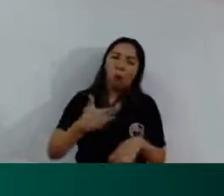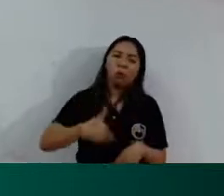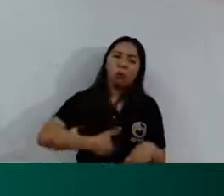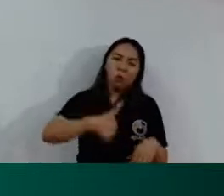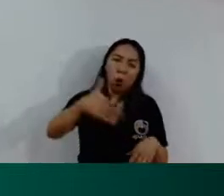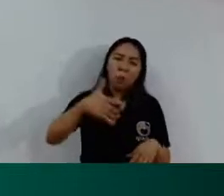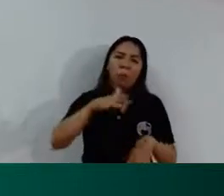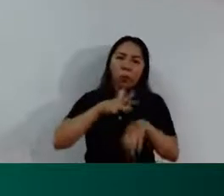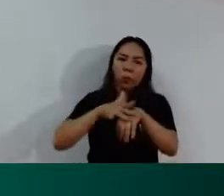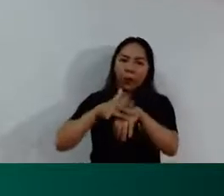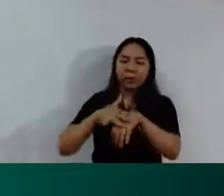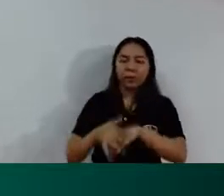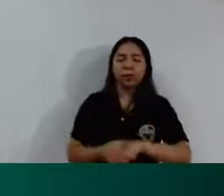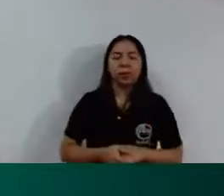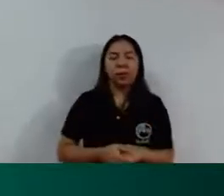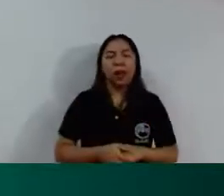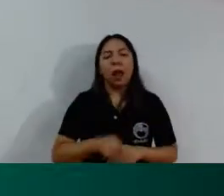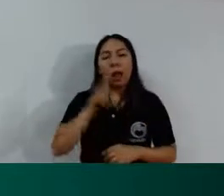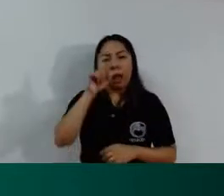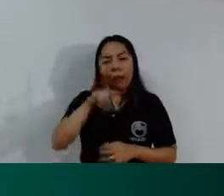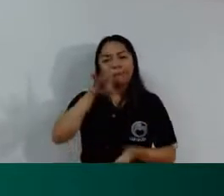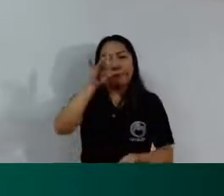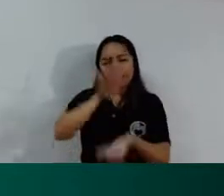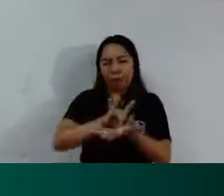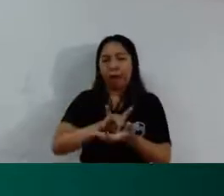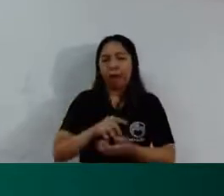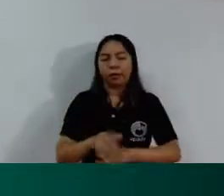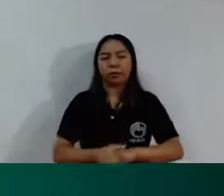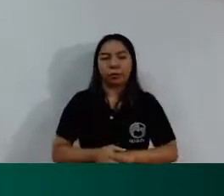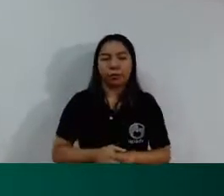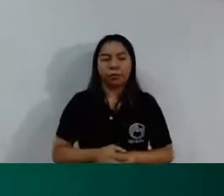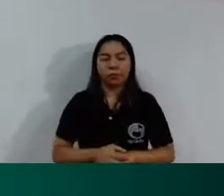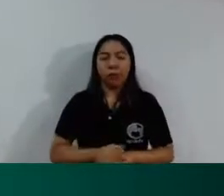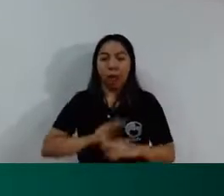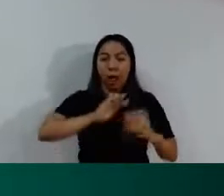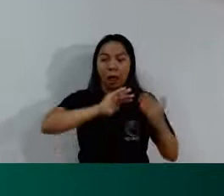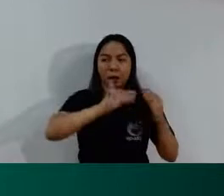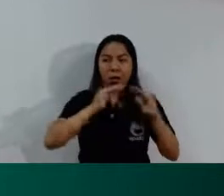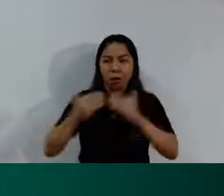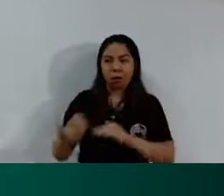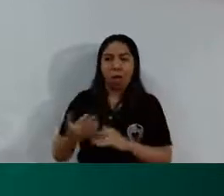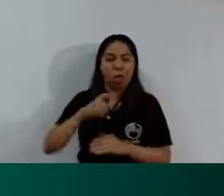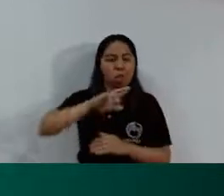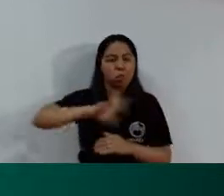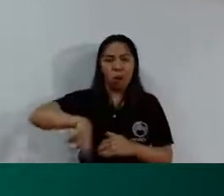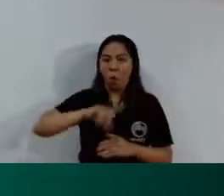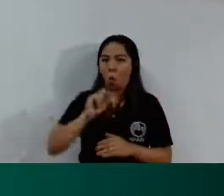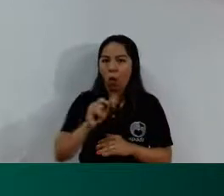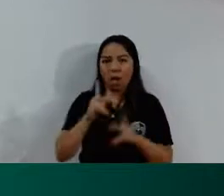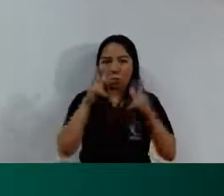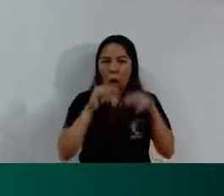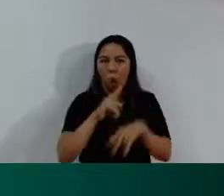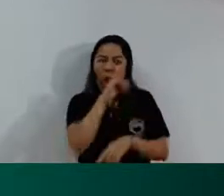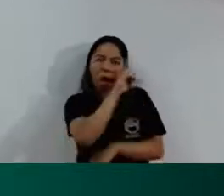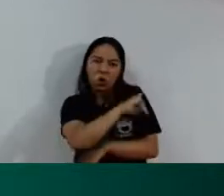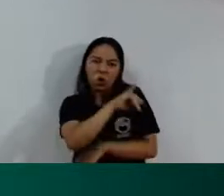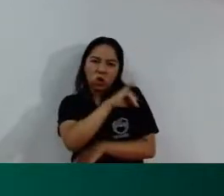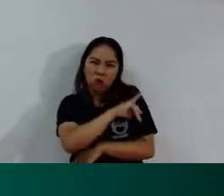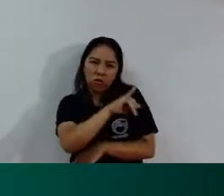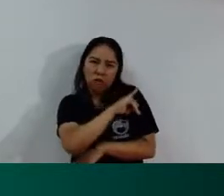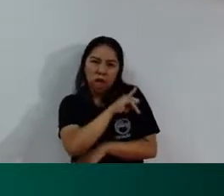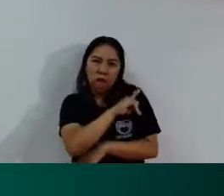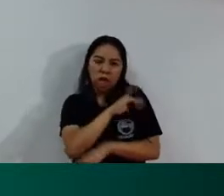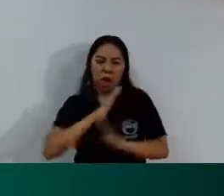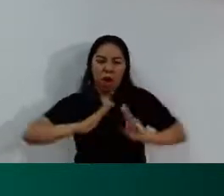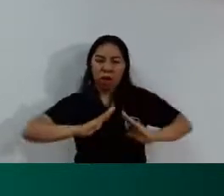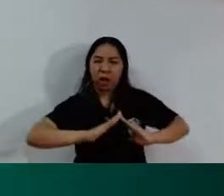ela faz pá e faz parte da nossa história os morros as periferia de Fortaleza não foram formadas como os morros do Rio que